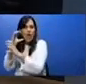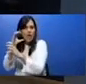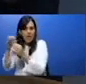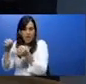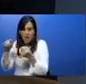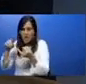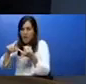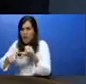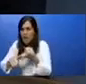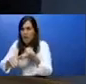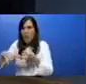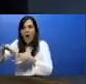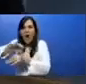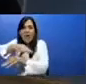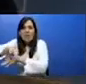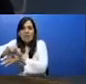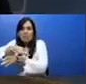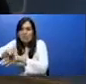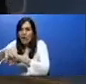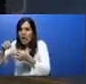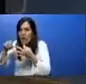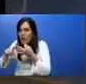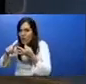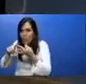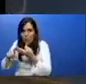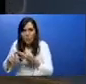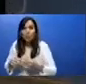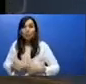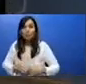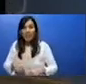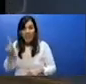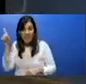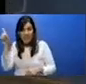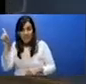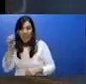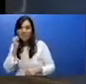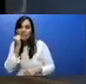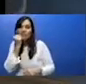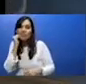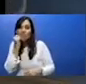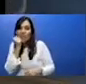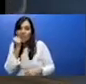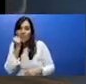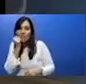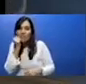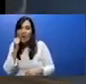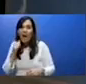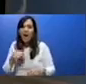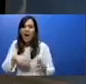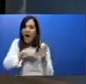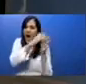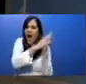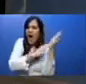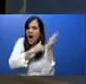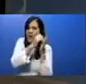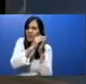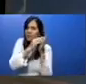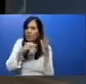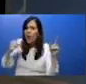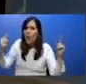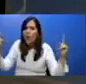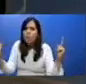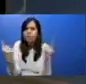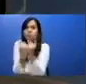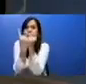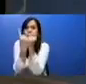estudos científicos. Para ele, a ciência e a arte se completavam, as duas